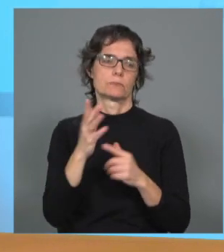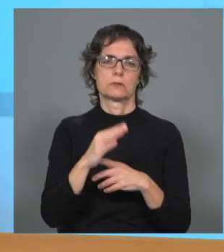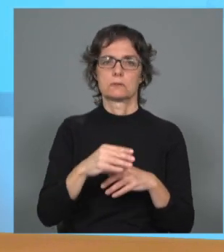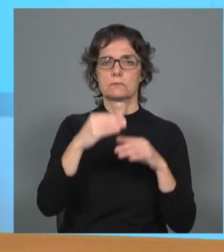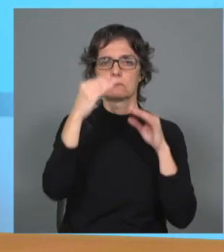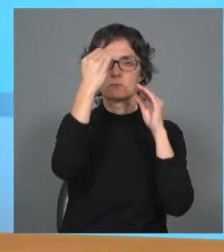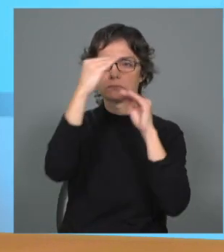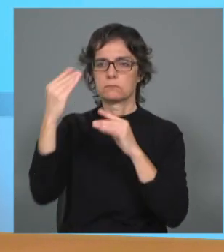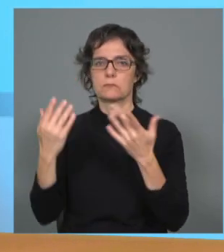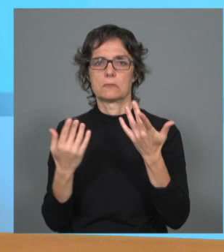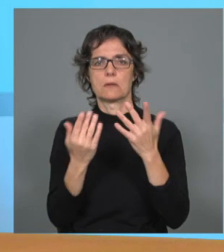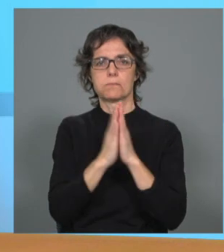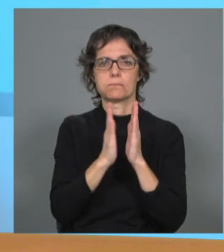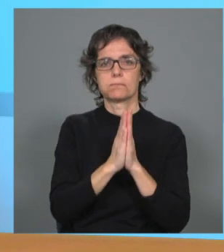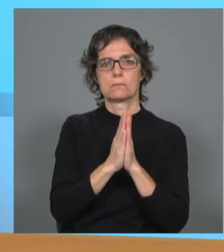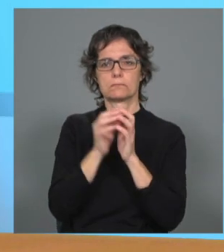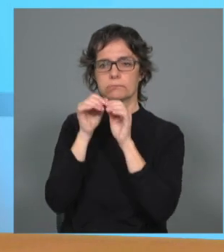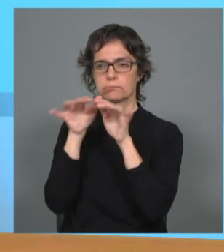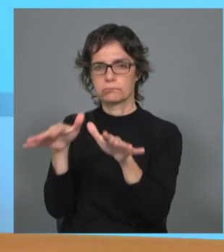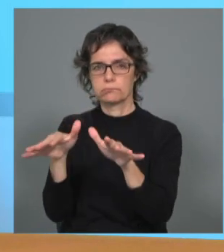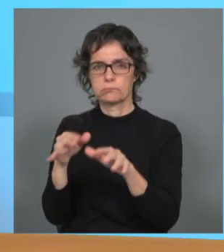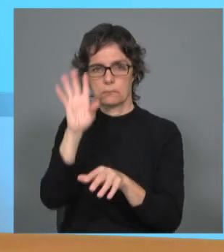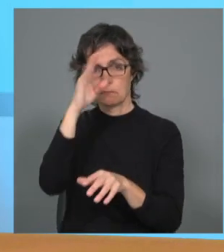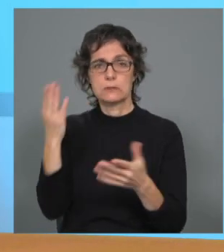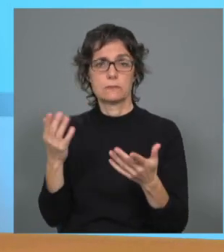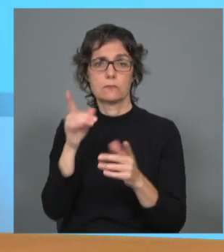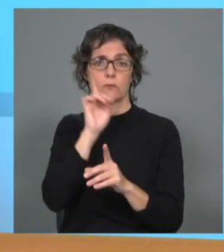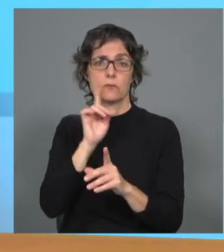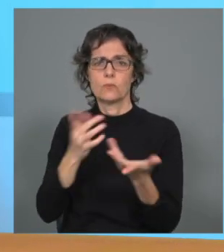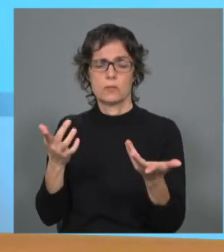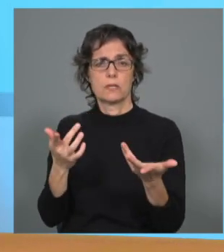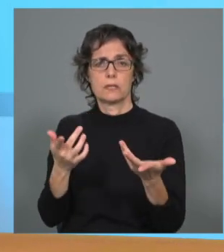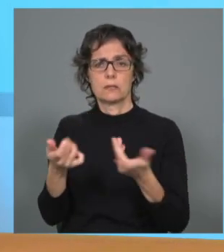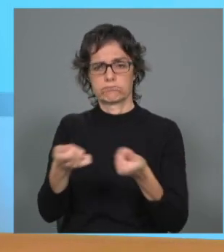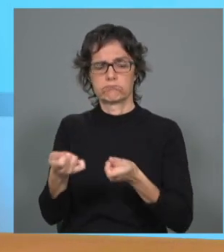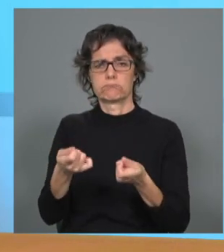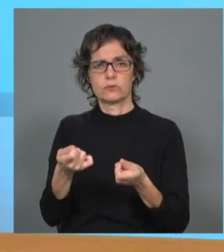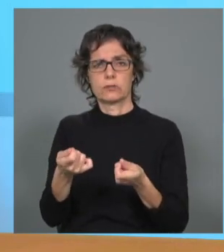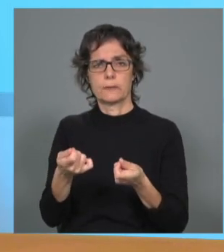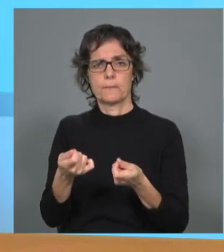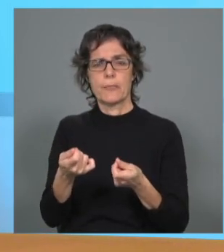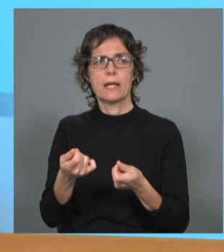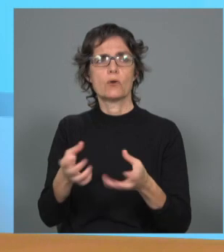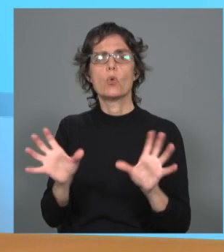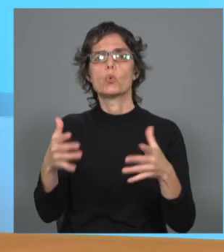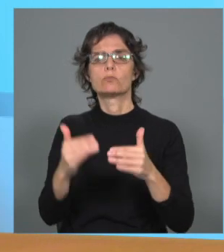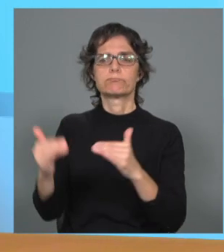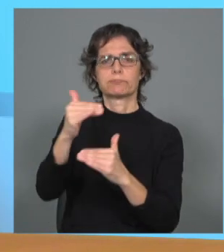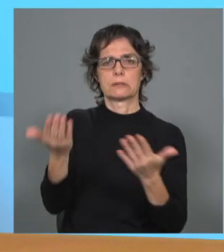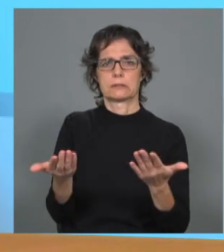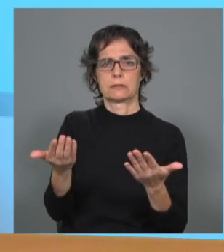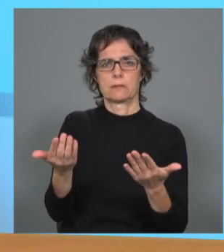ação social, temos as mulheres na linha da frente, claramente. Penso que olhamos para